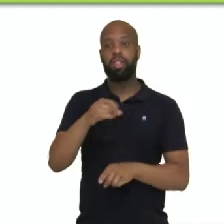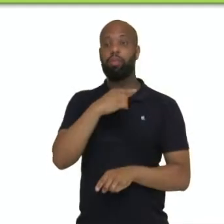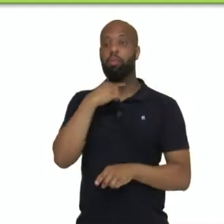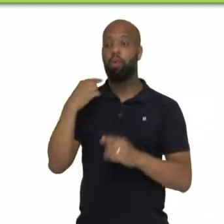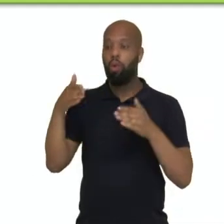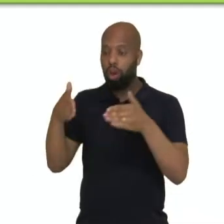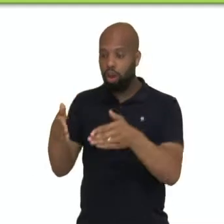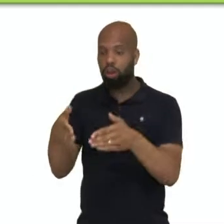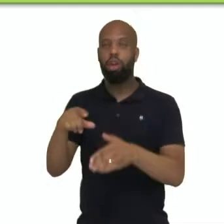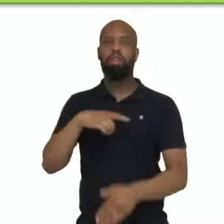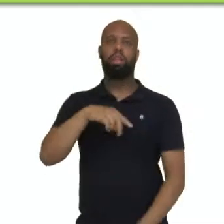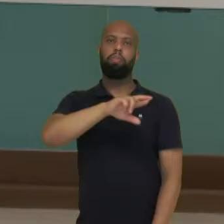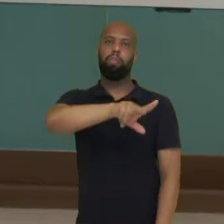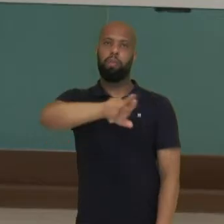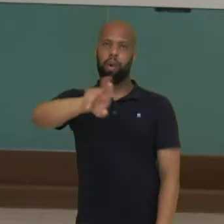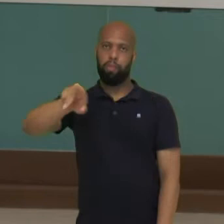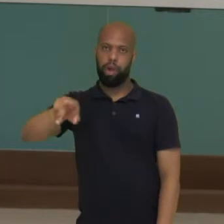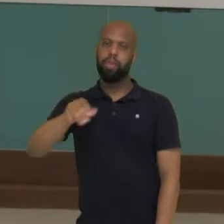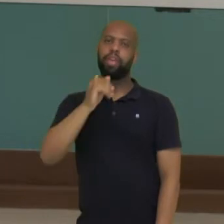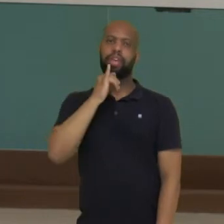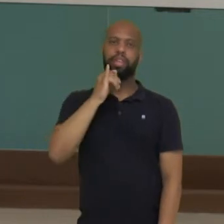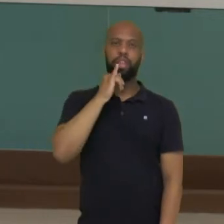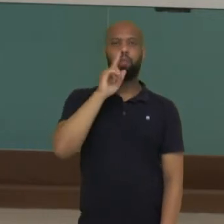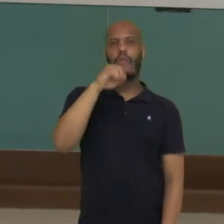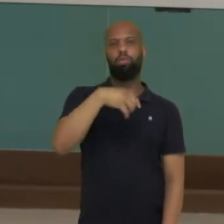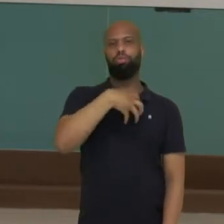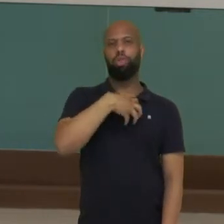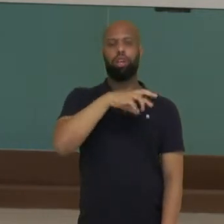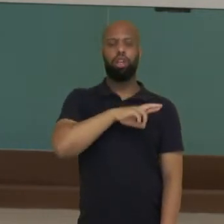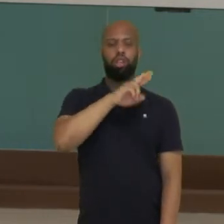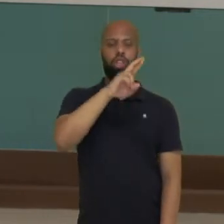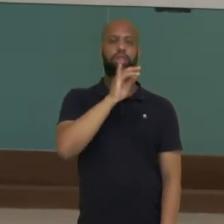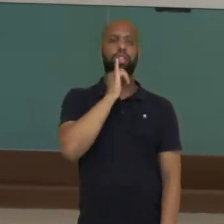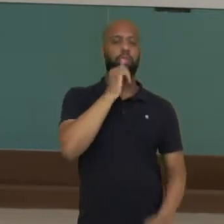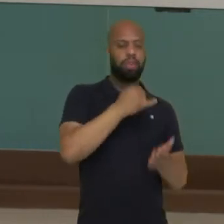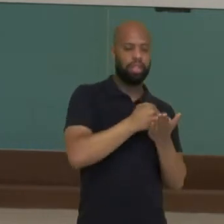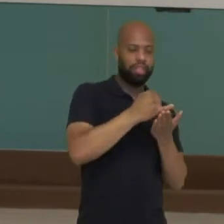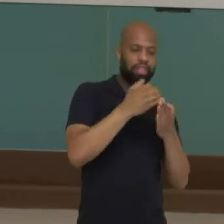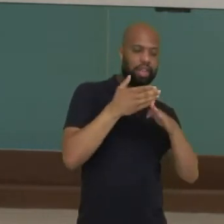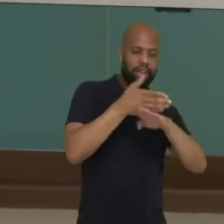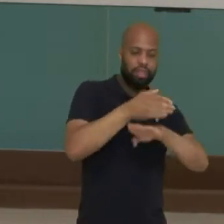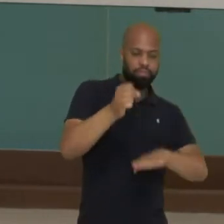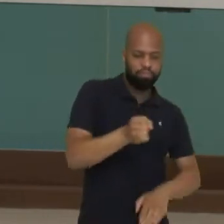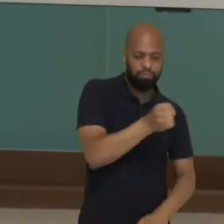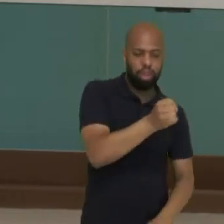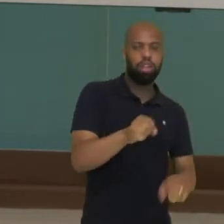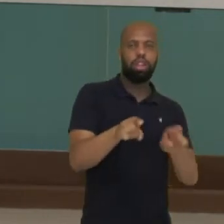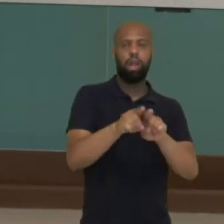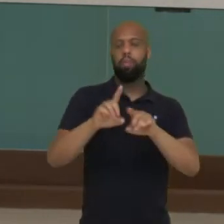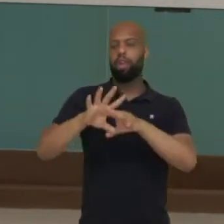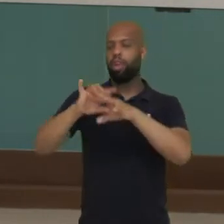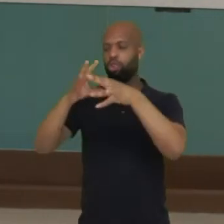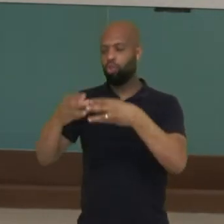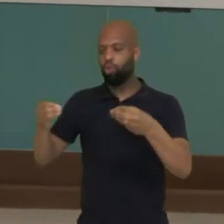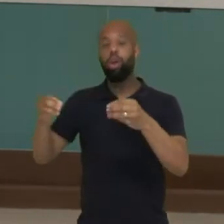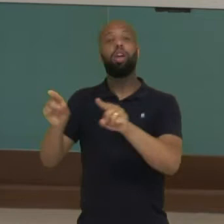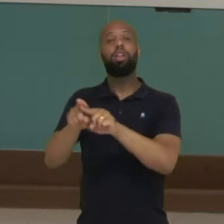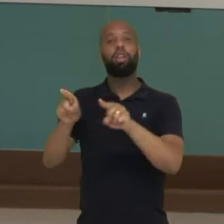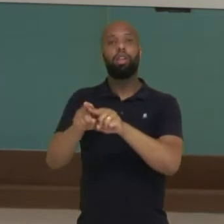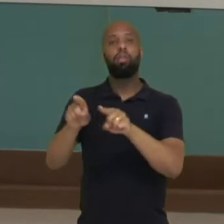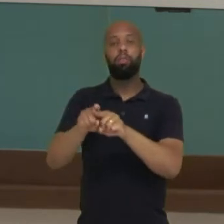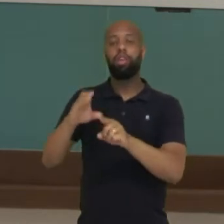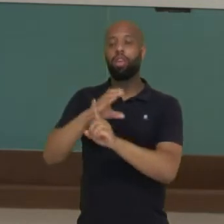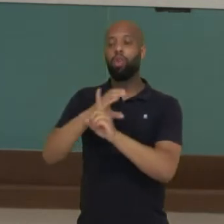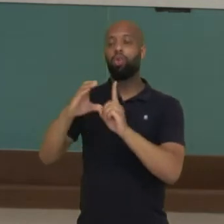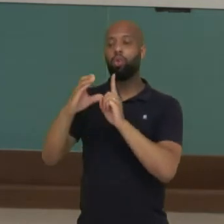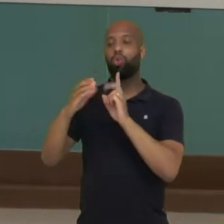função religiosa, seja de iniciação, seja de cura, também os rituais indígenas são importantes para a preservação